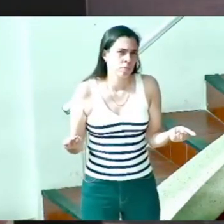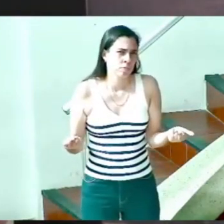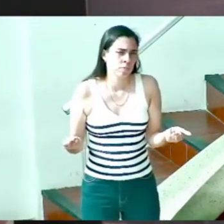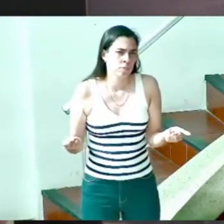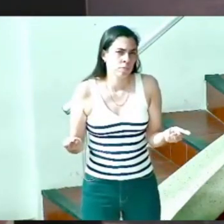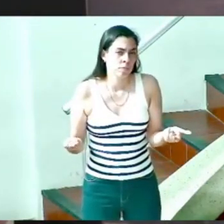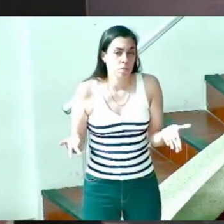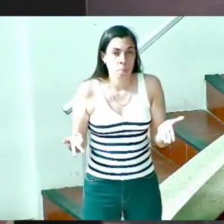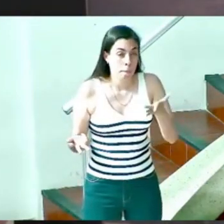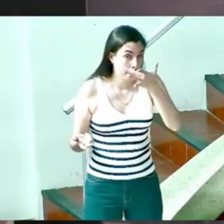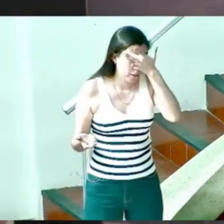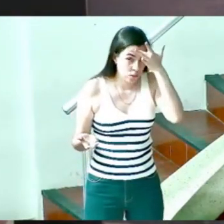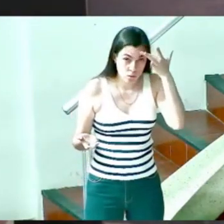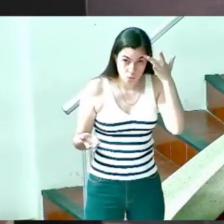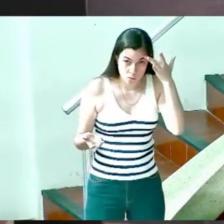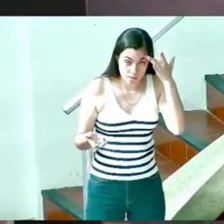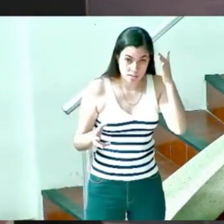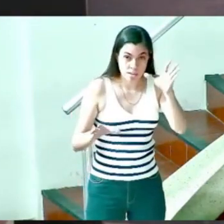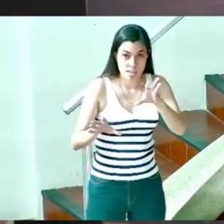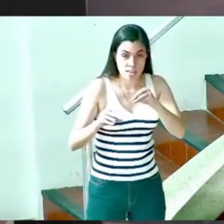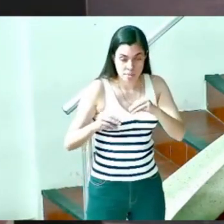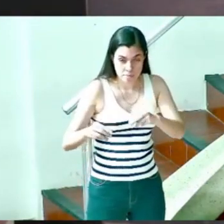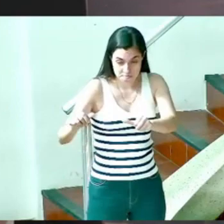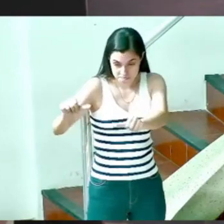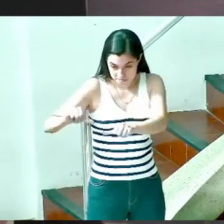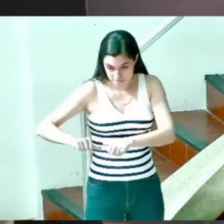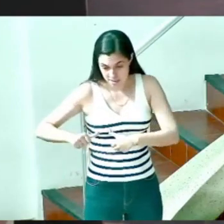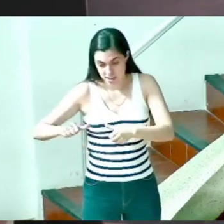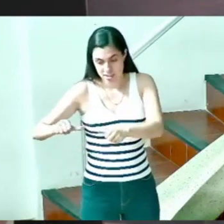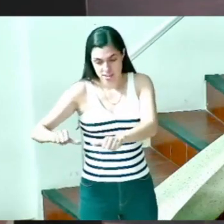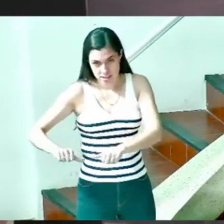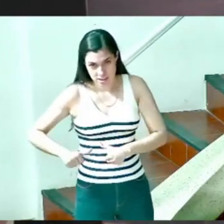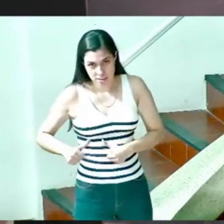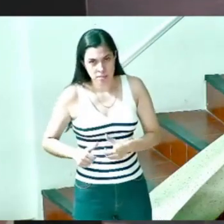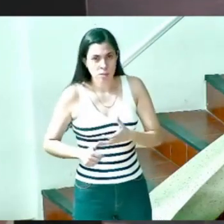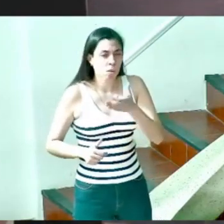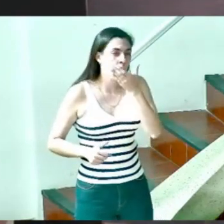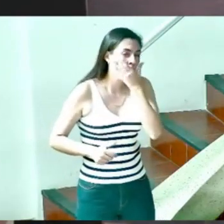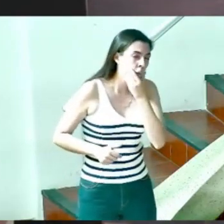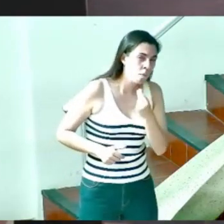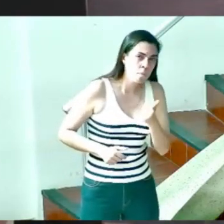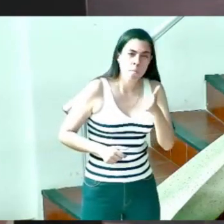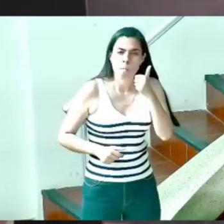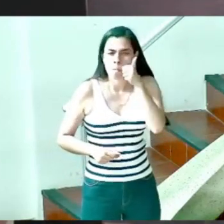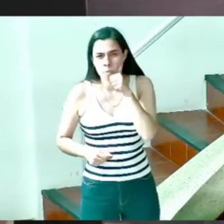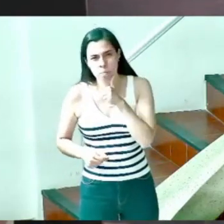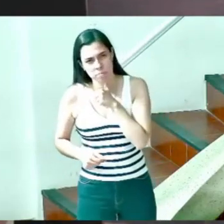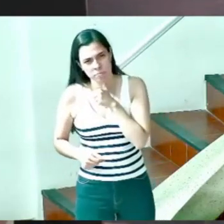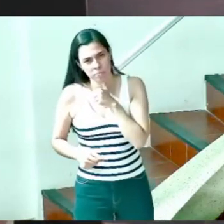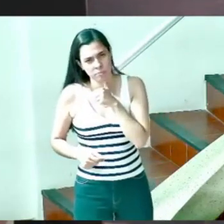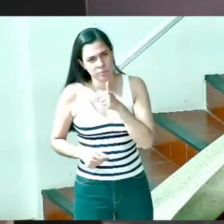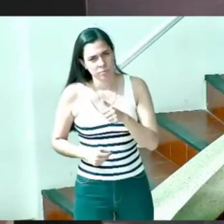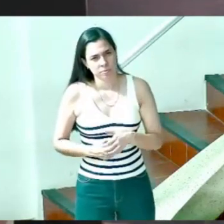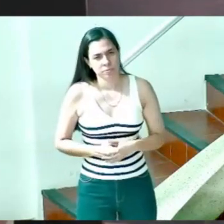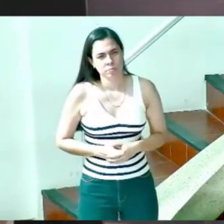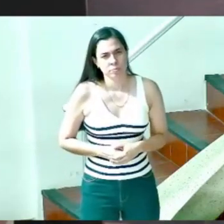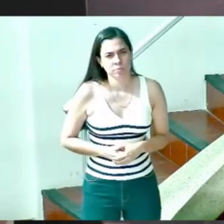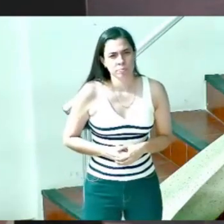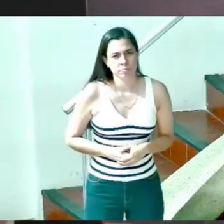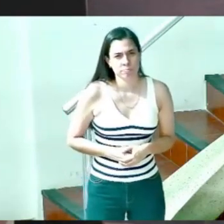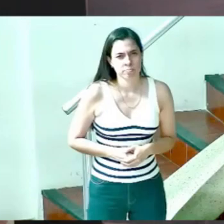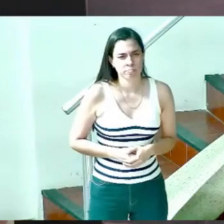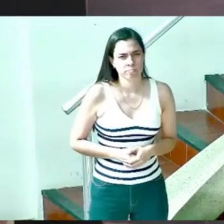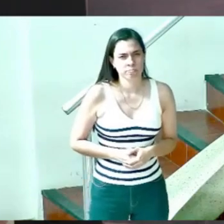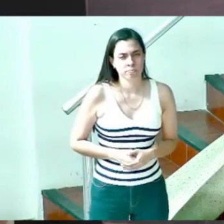são tentados em diversas áreas da vida, homens e mulheres são tentados. a